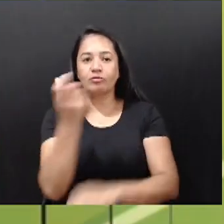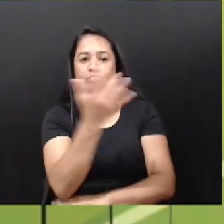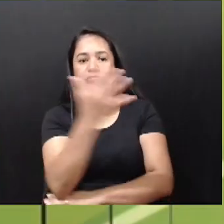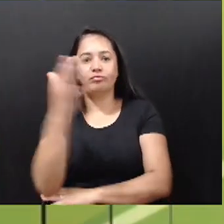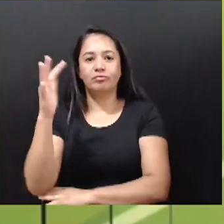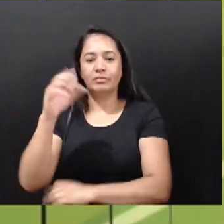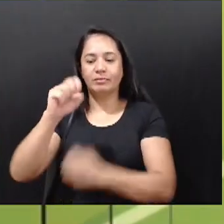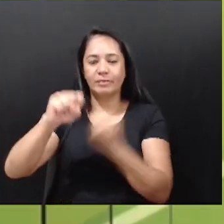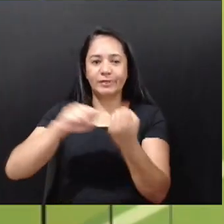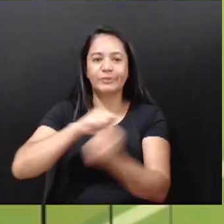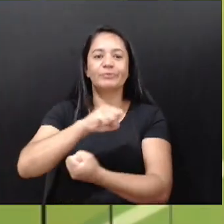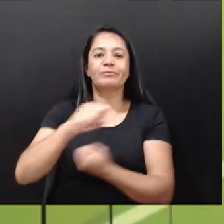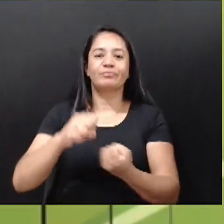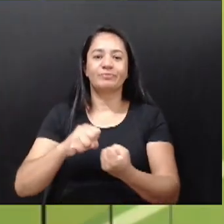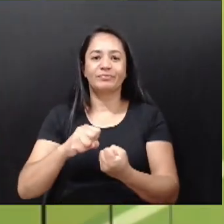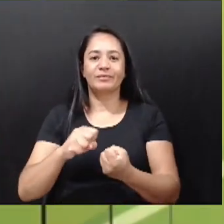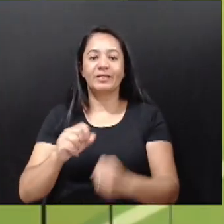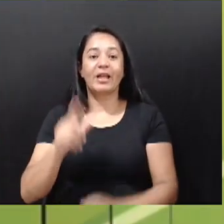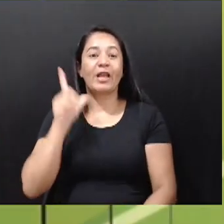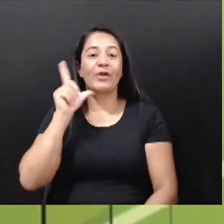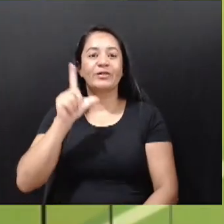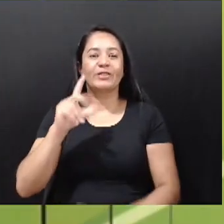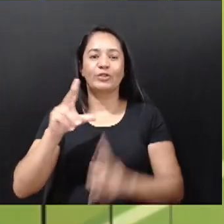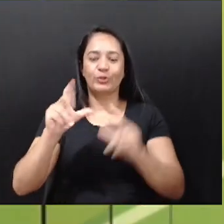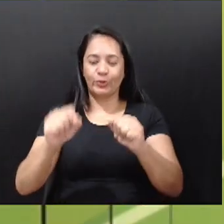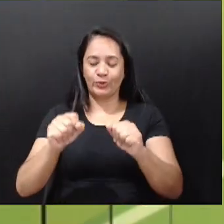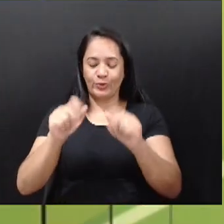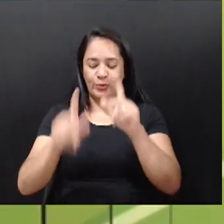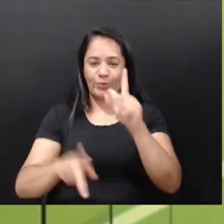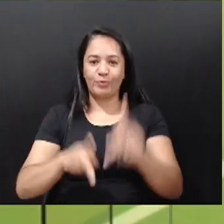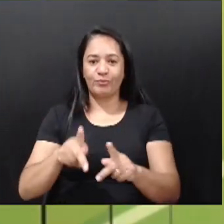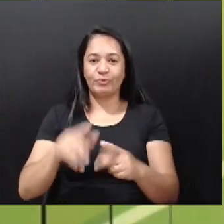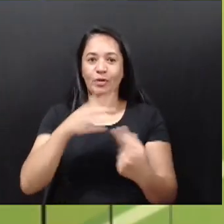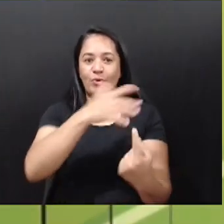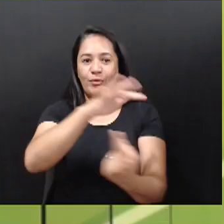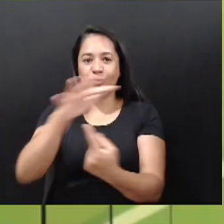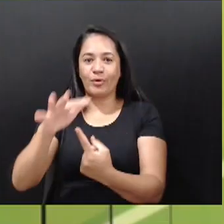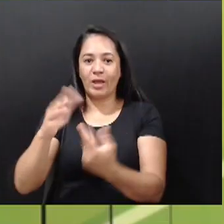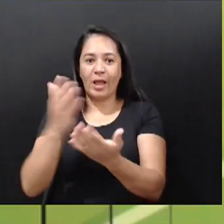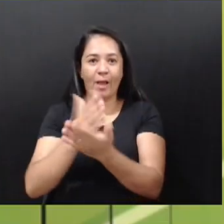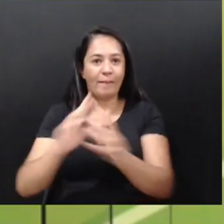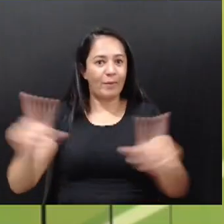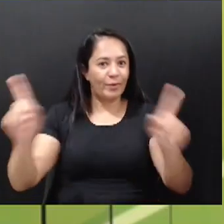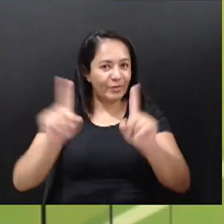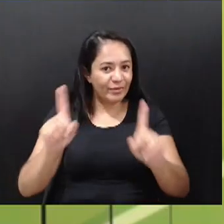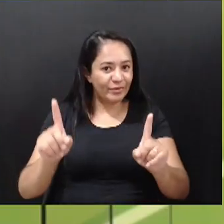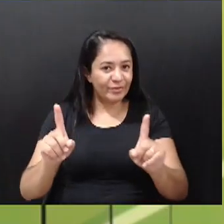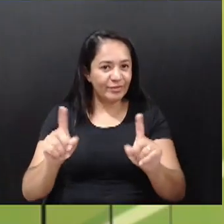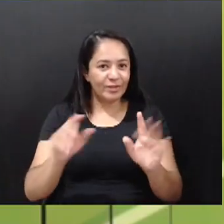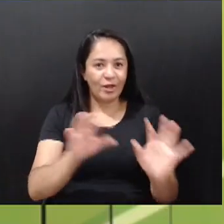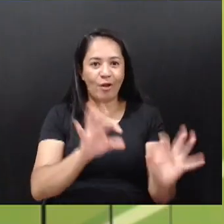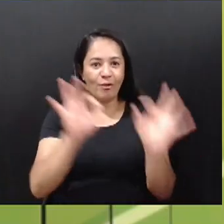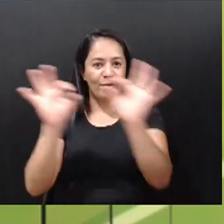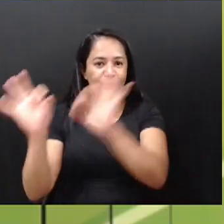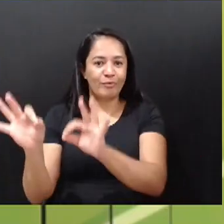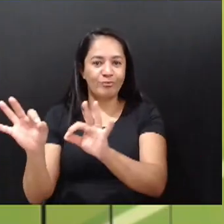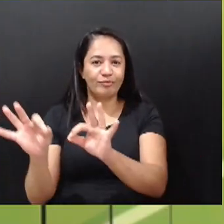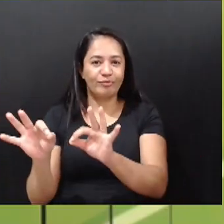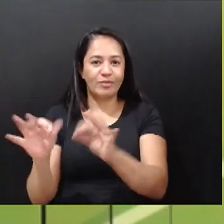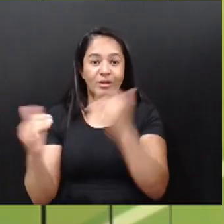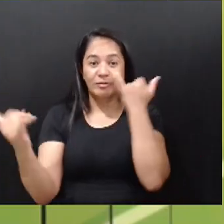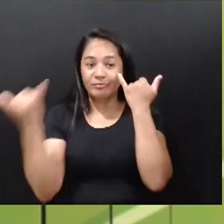sustentabilidade, quem ganha é toda a população. O Giro Ambiental não acabou não, olha. Confira agora as informações